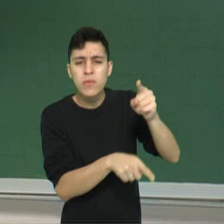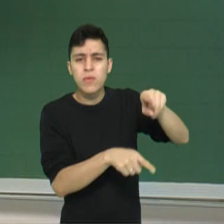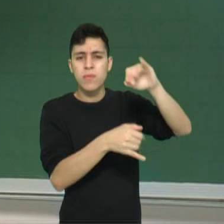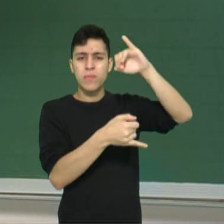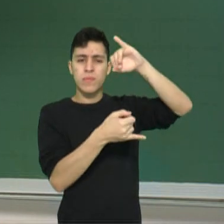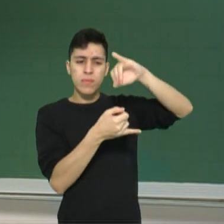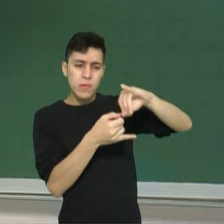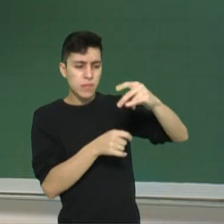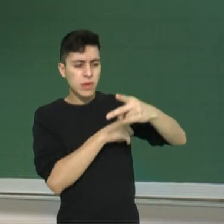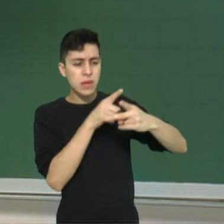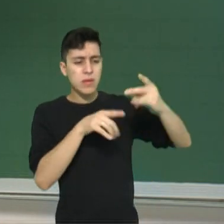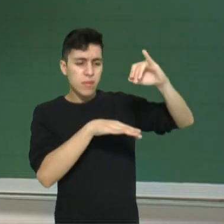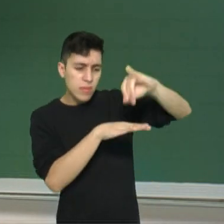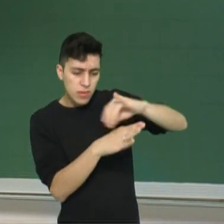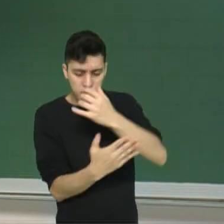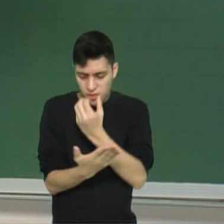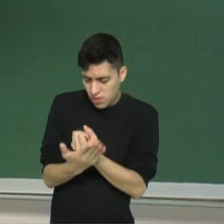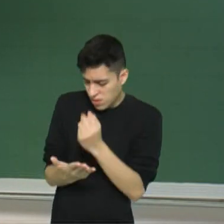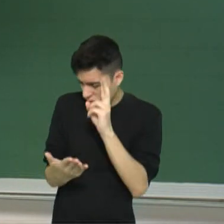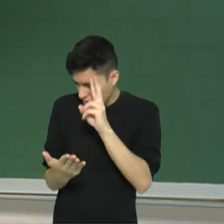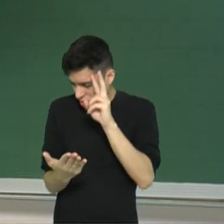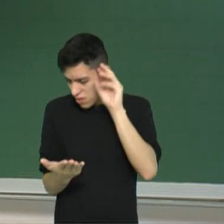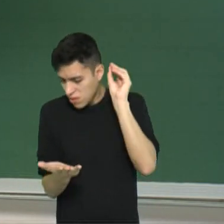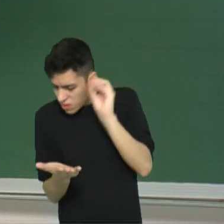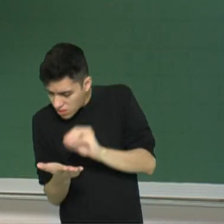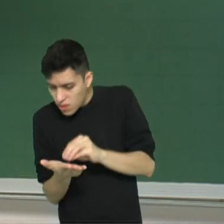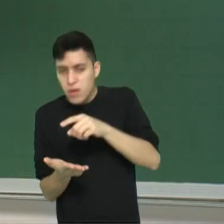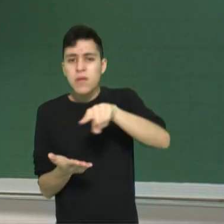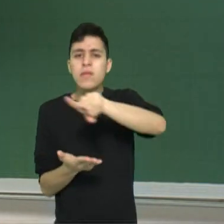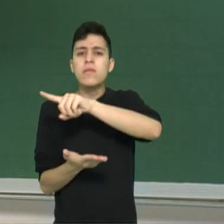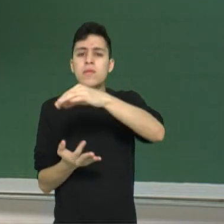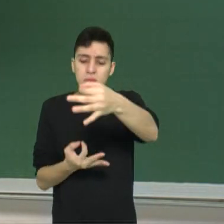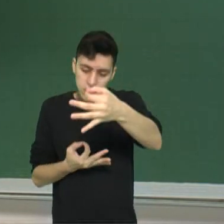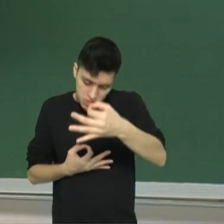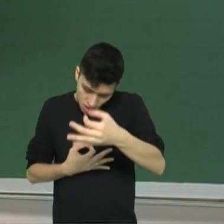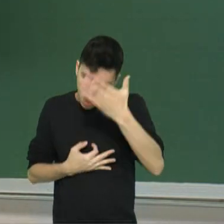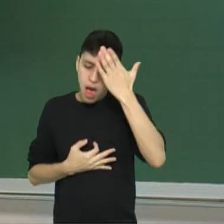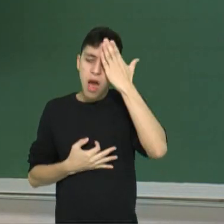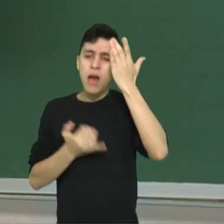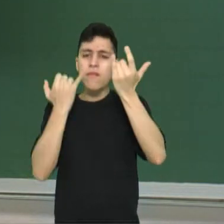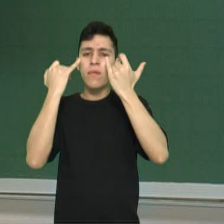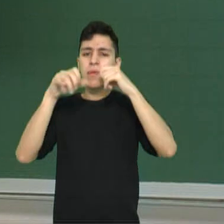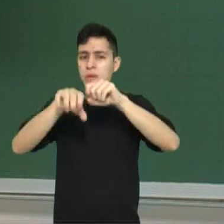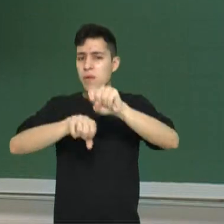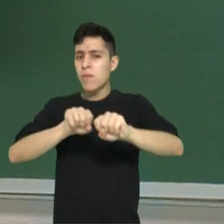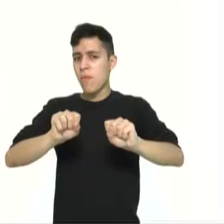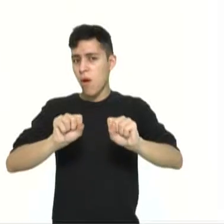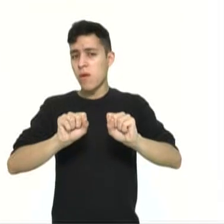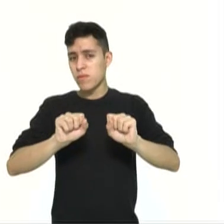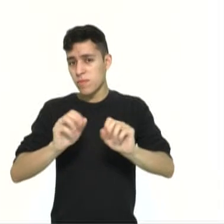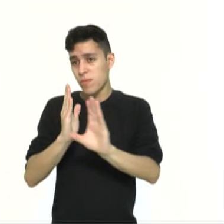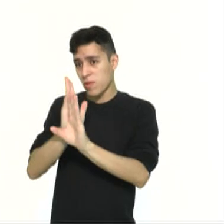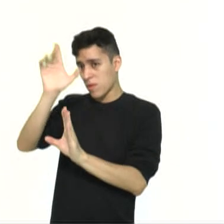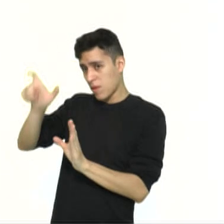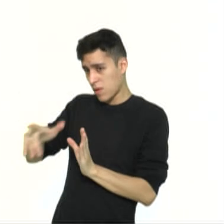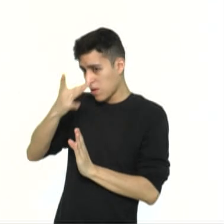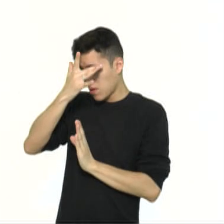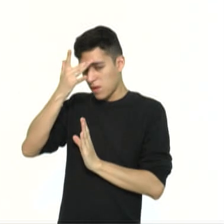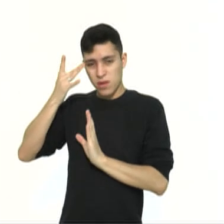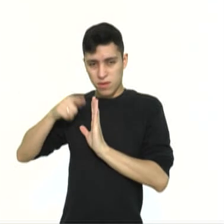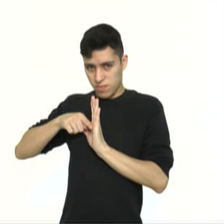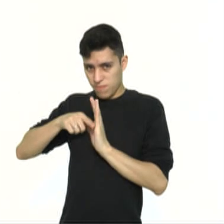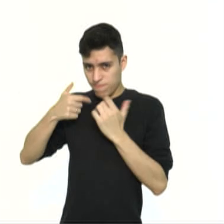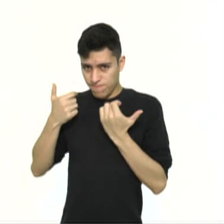informações, mapear essa informação para que você tenha conhecimento dela hoje. Vamos avançar mais um pouquinho aqui, ó. Então assim, em alguns